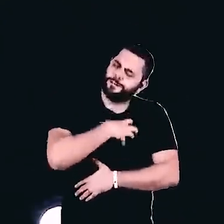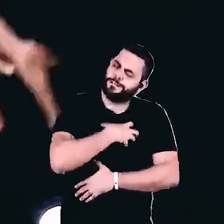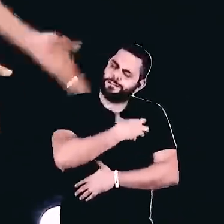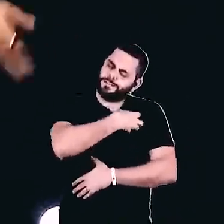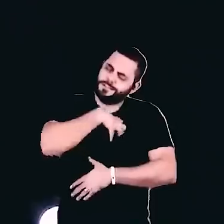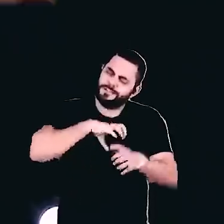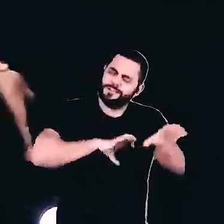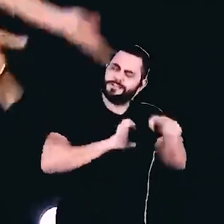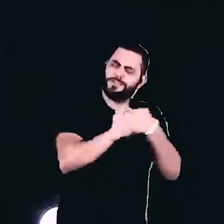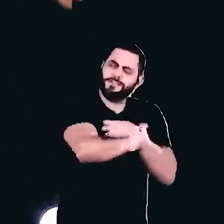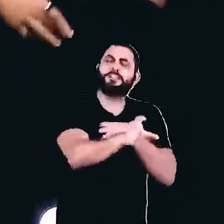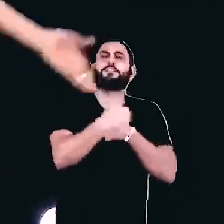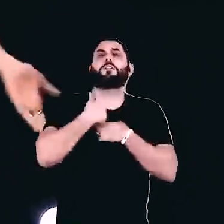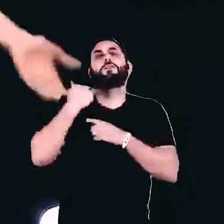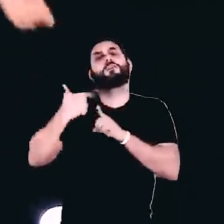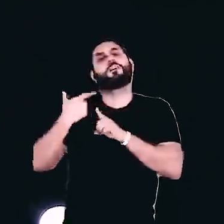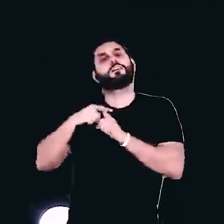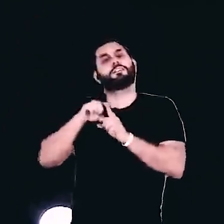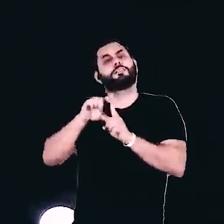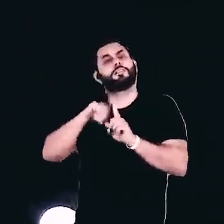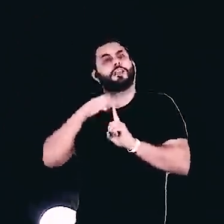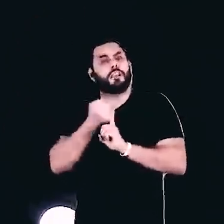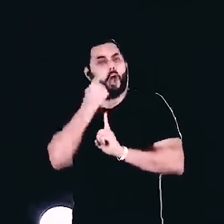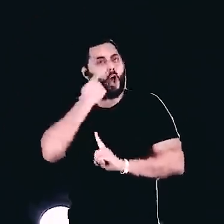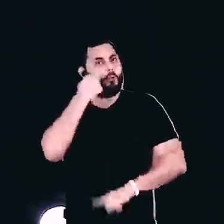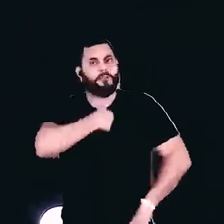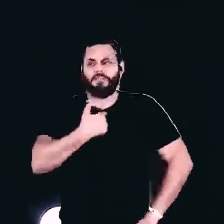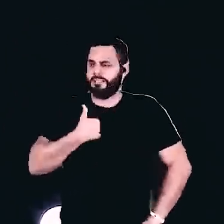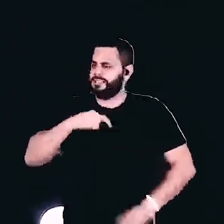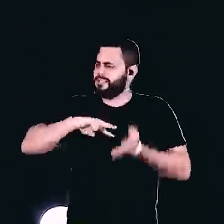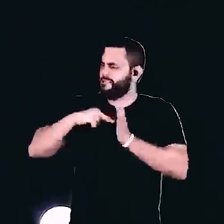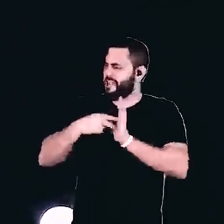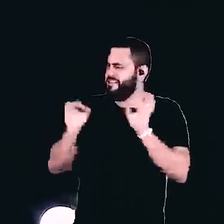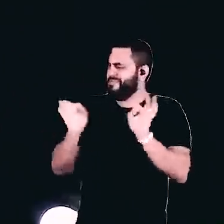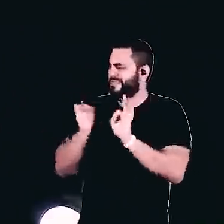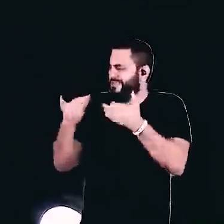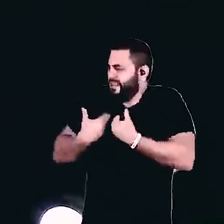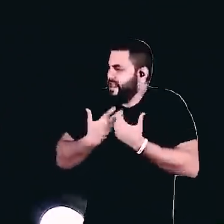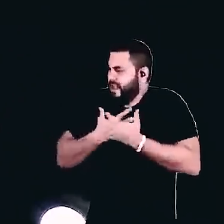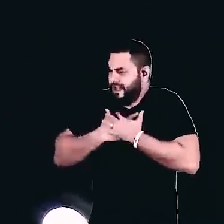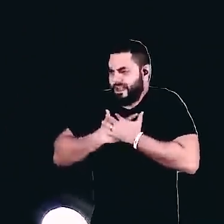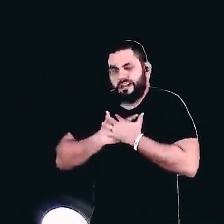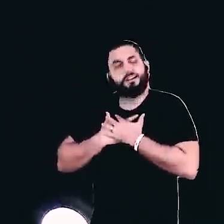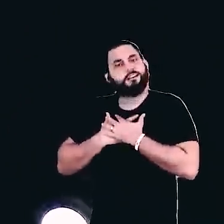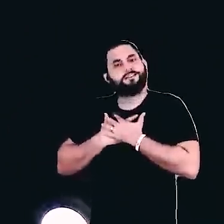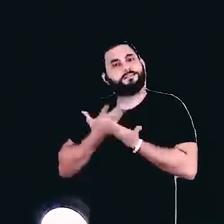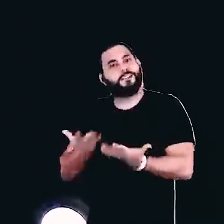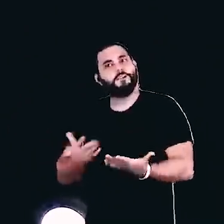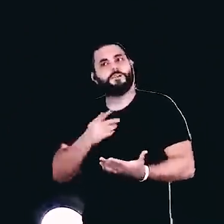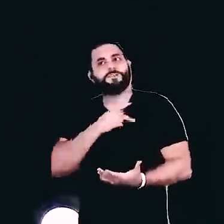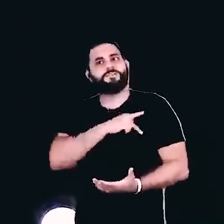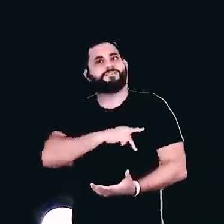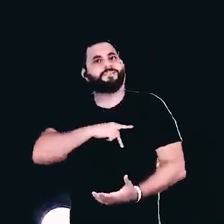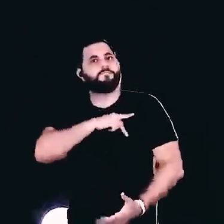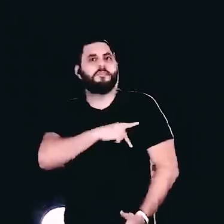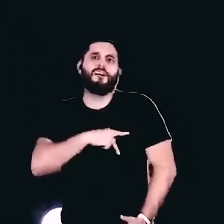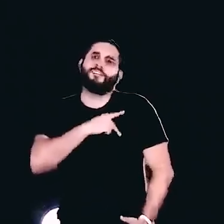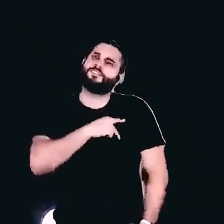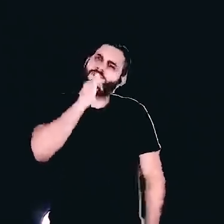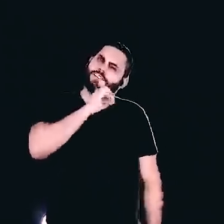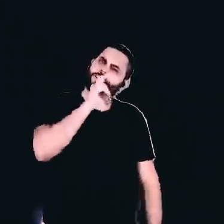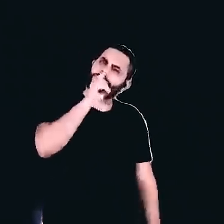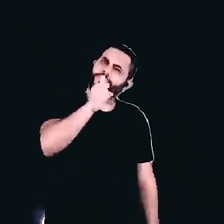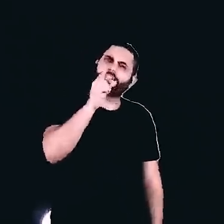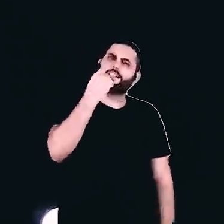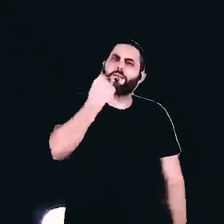alguém objeto da sociedade que não tinha valor na época. Sabe, Paulo nos ensina que a gente